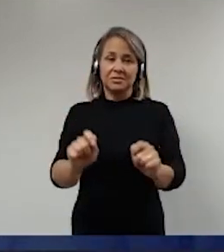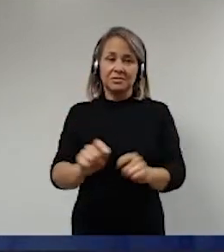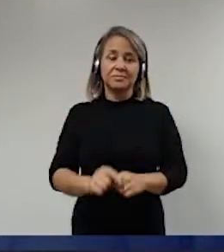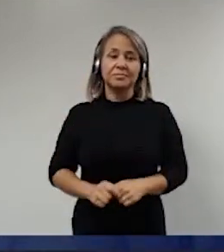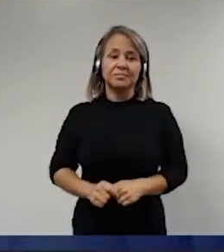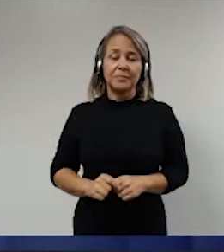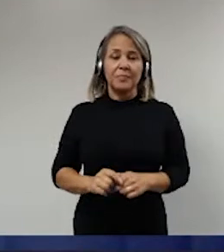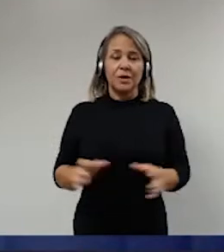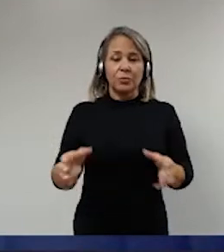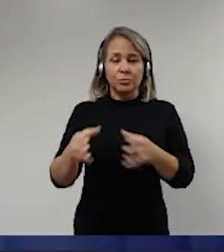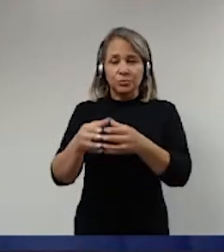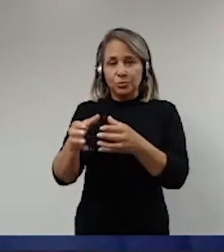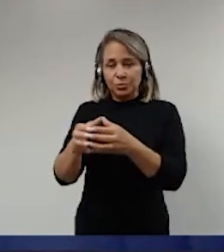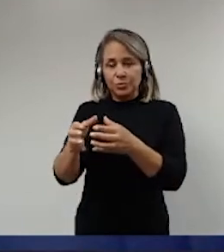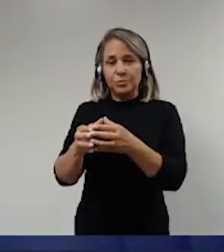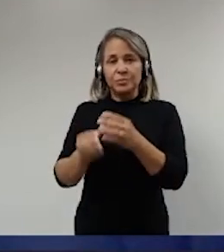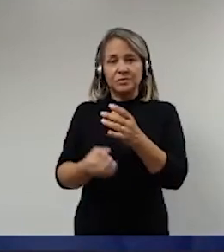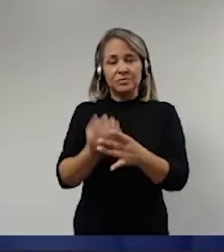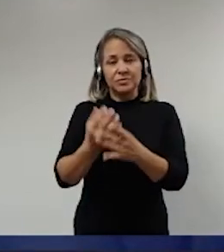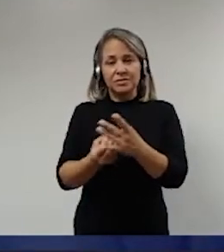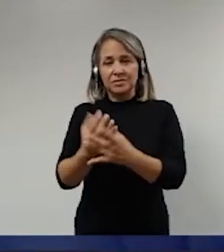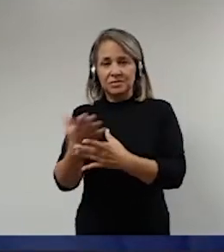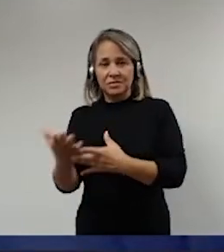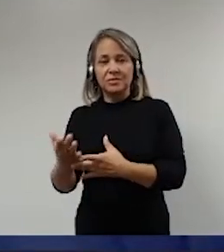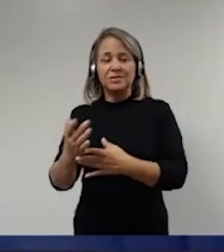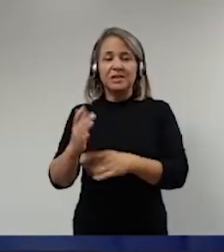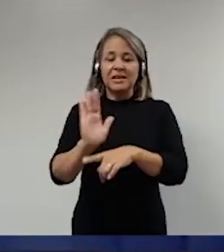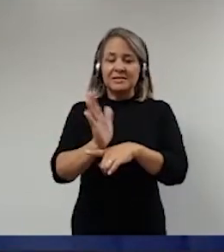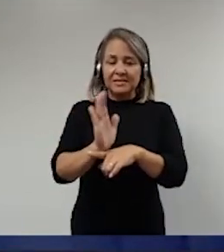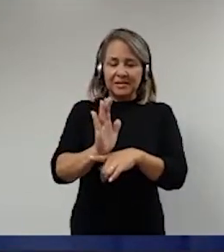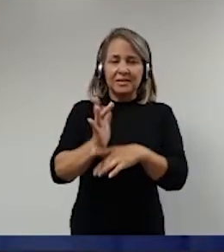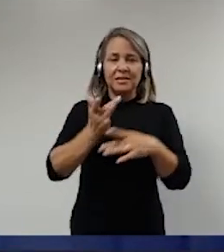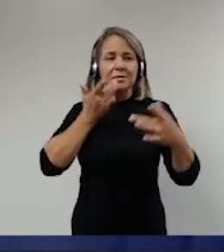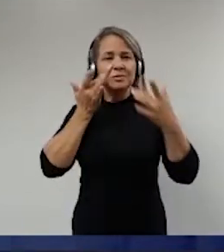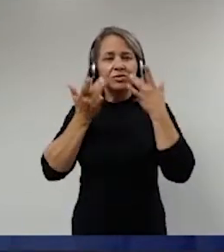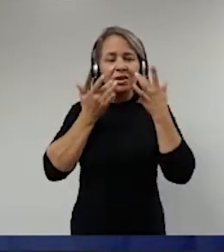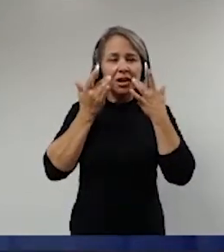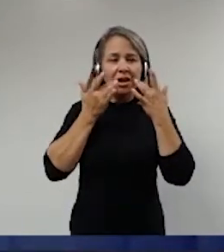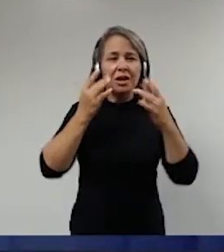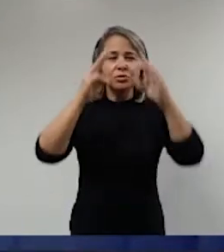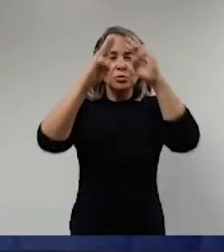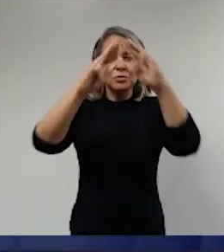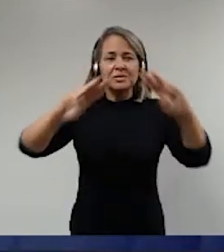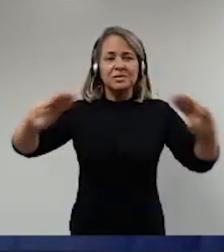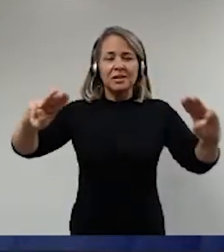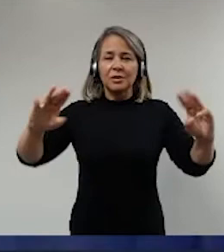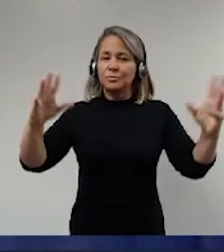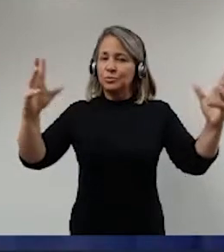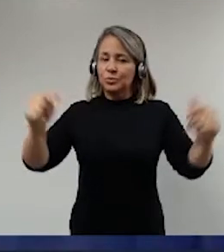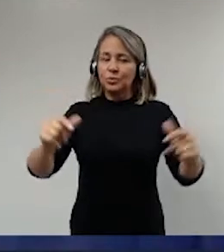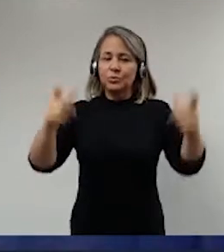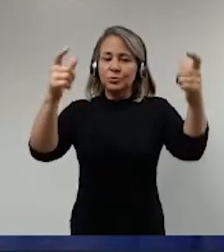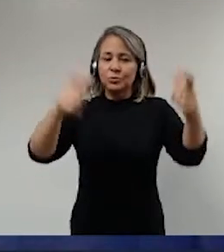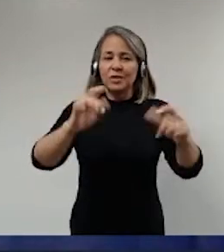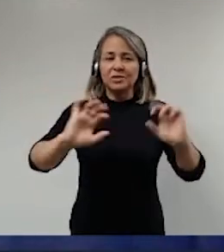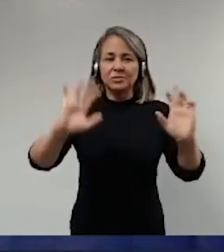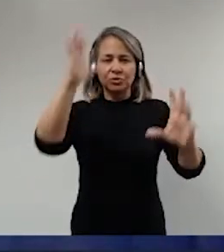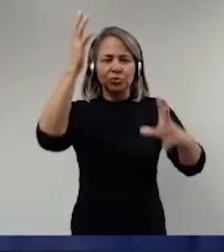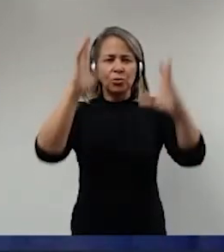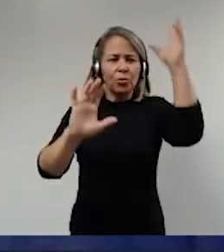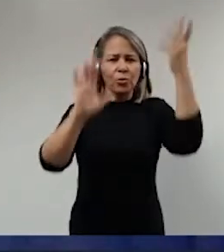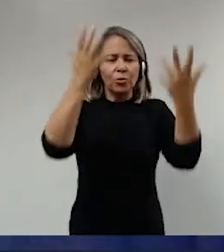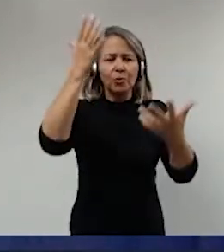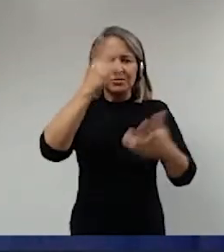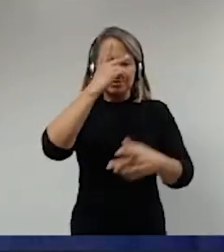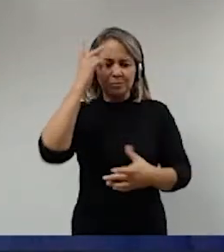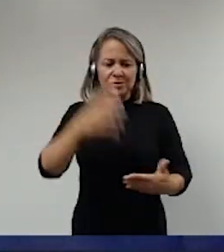as entidades, as fundações, então os cinemas, os teatros, os museus, as casas de shows, os técnicos de som,